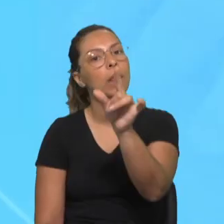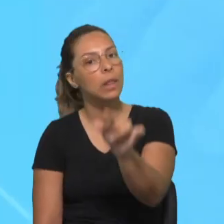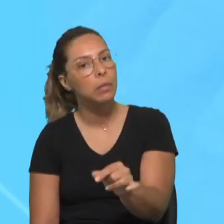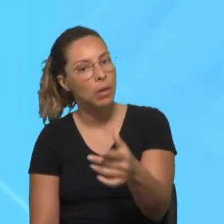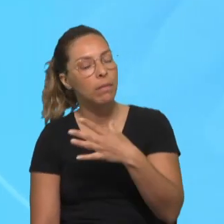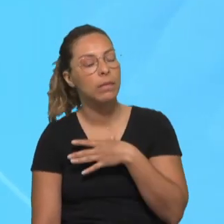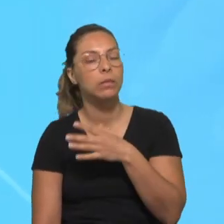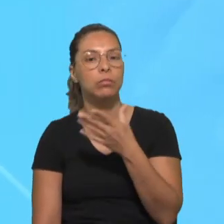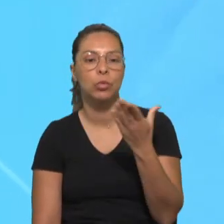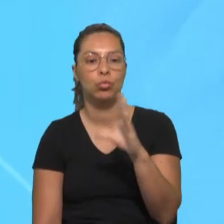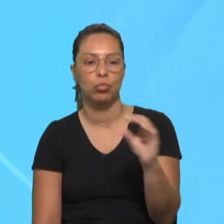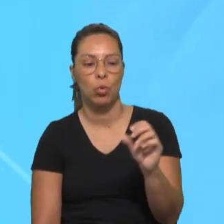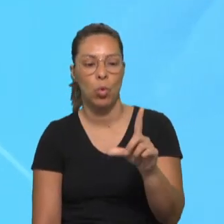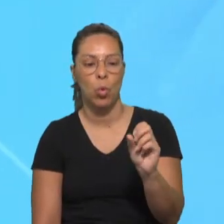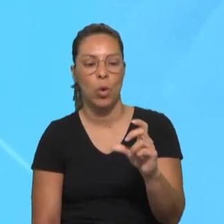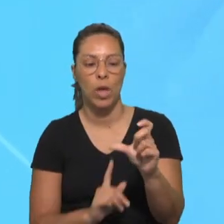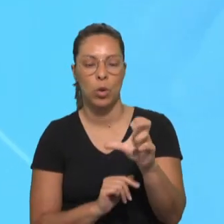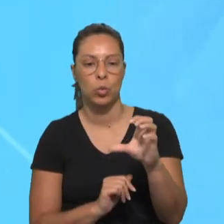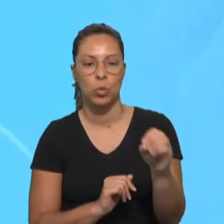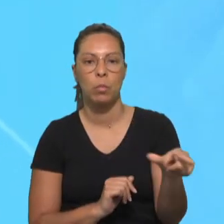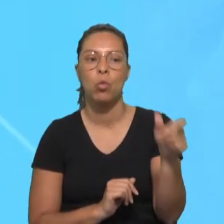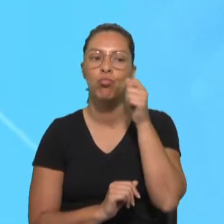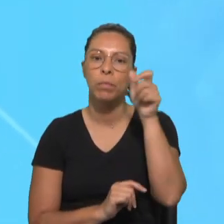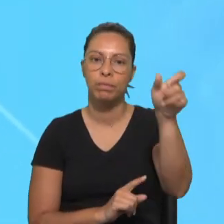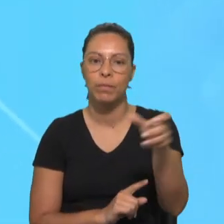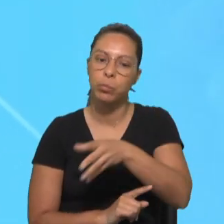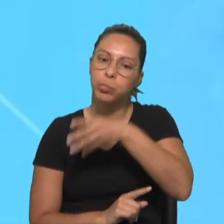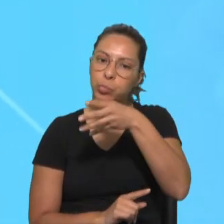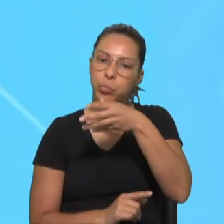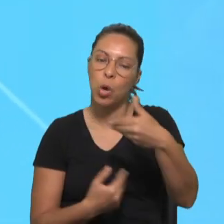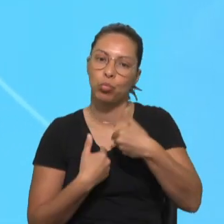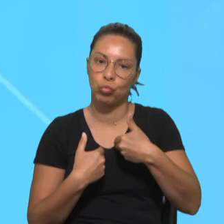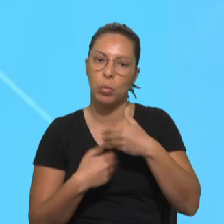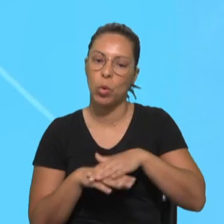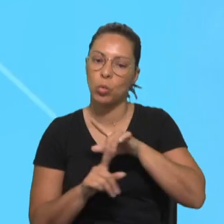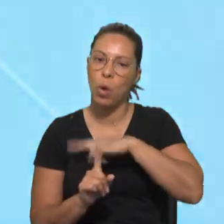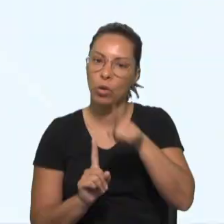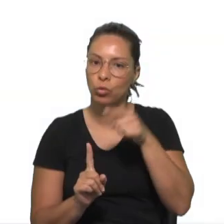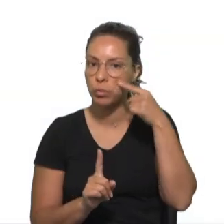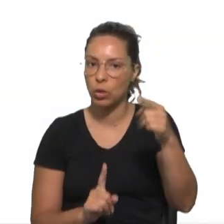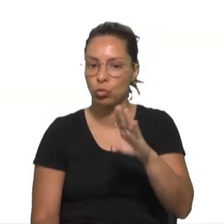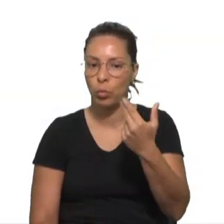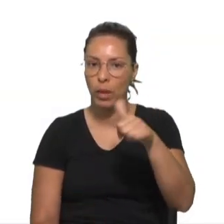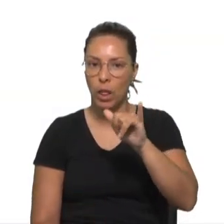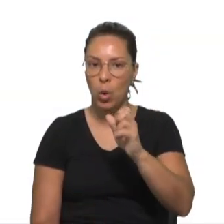escutar o Padre João Lourenço, ele que nos ajuda a caminhar também neste Jubileu da Esperança.